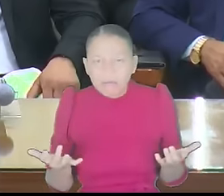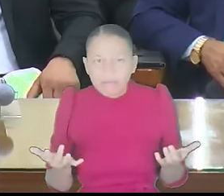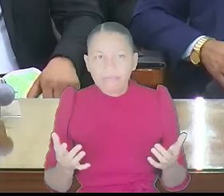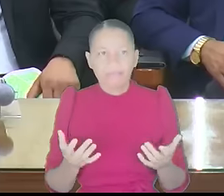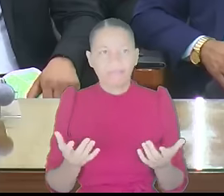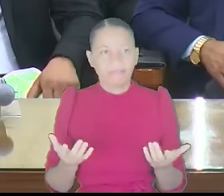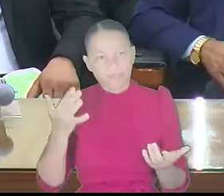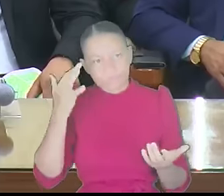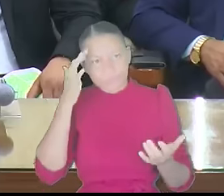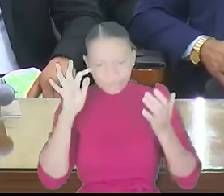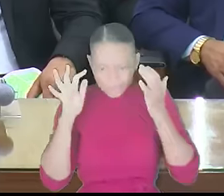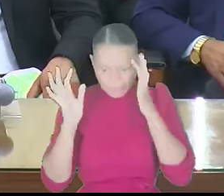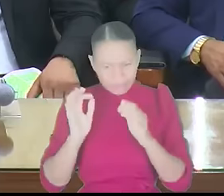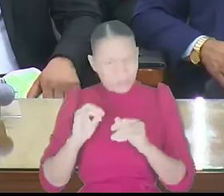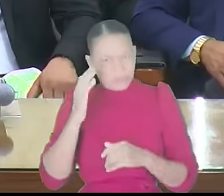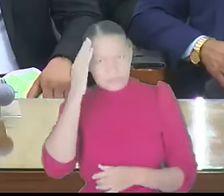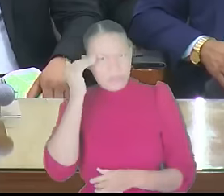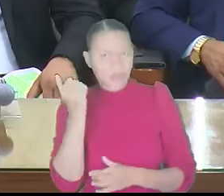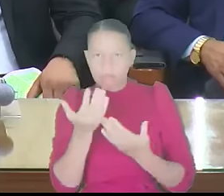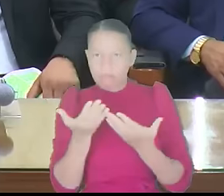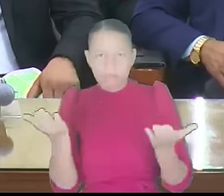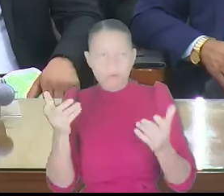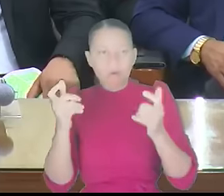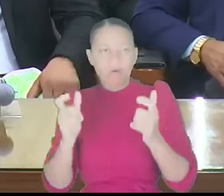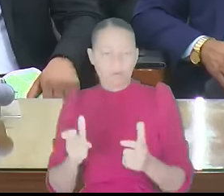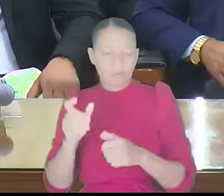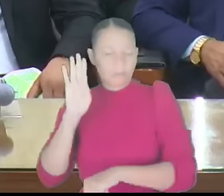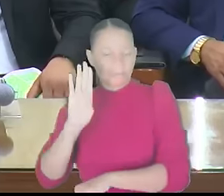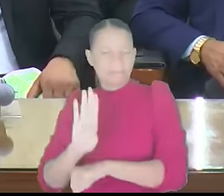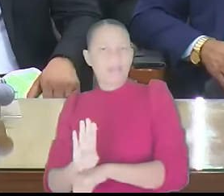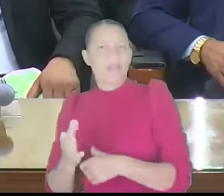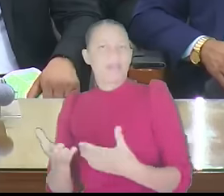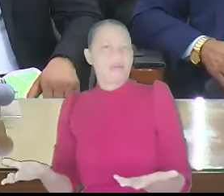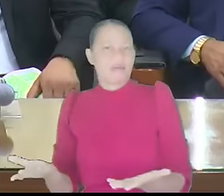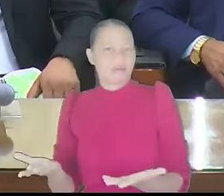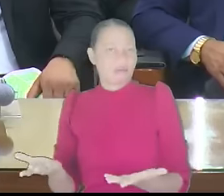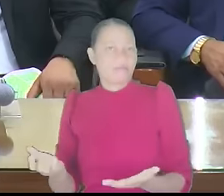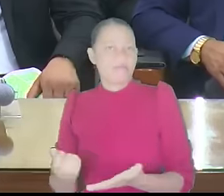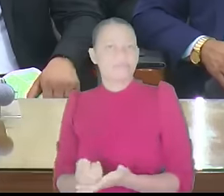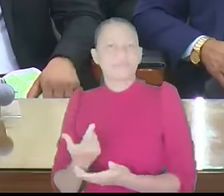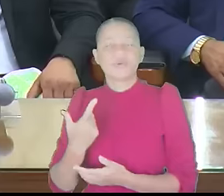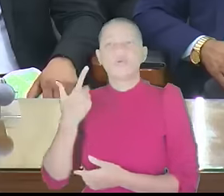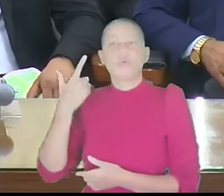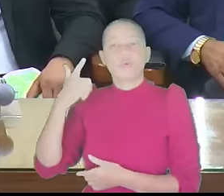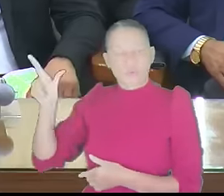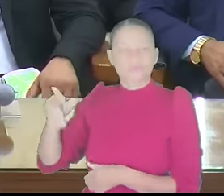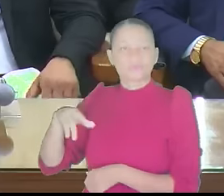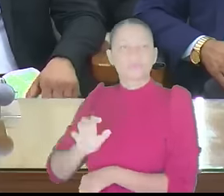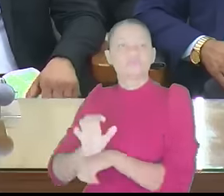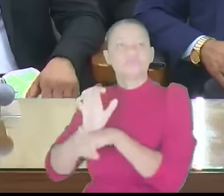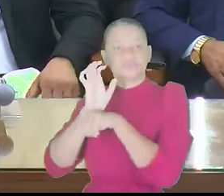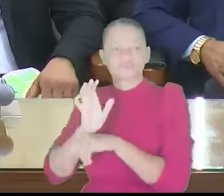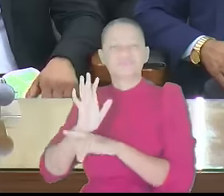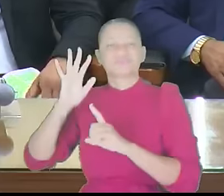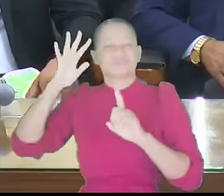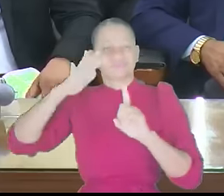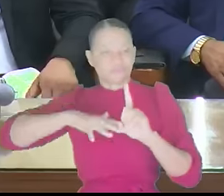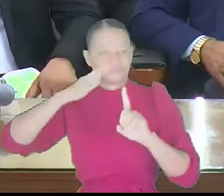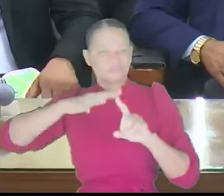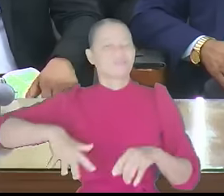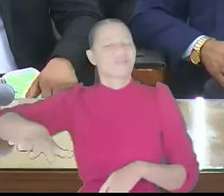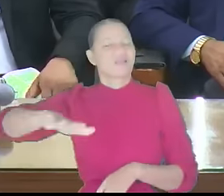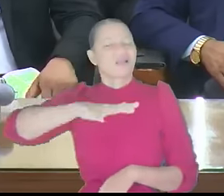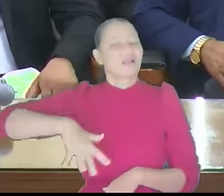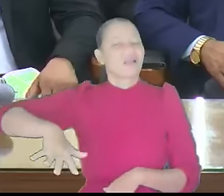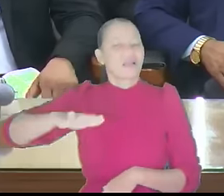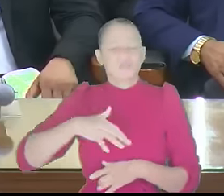Nem sabia que Jesus nasceu em Belém. Está aqui só o camarada no outro estado aqui. Tem um estado muito idólatra. E numa região de sertão que